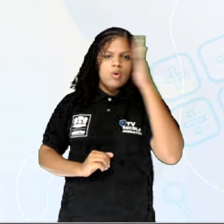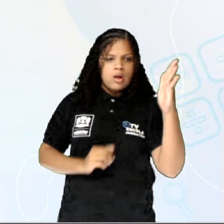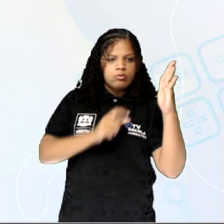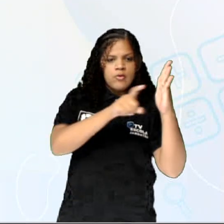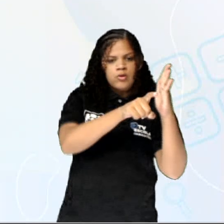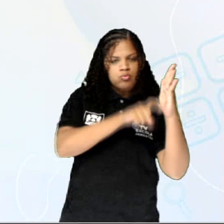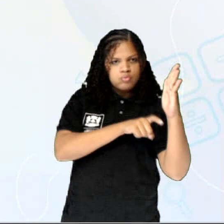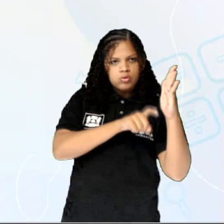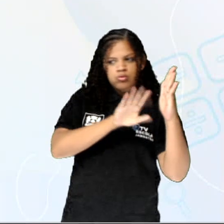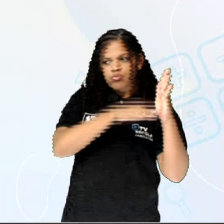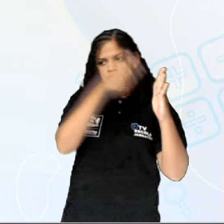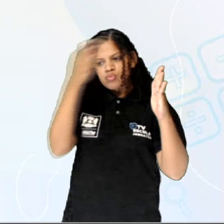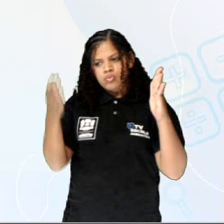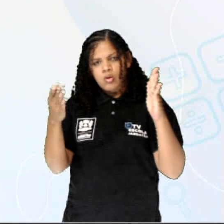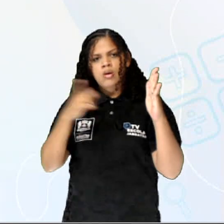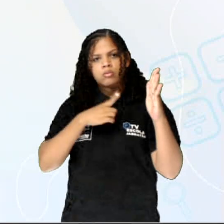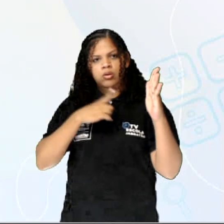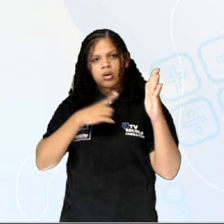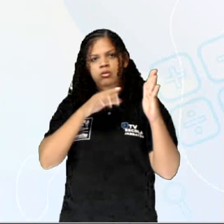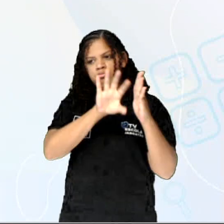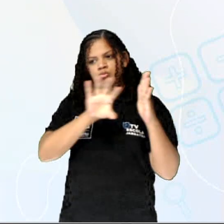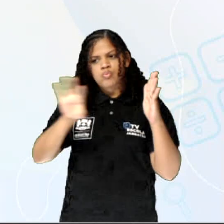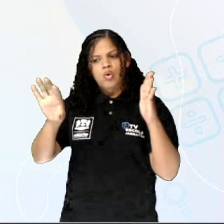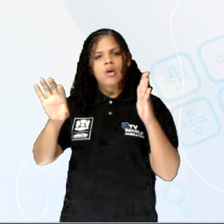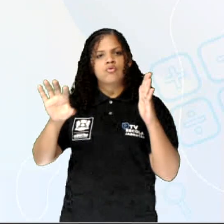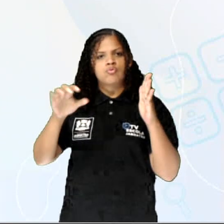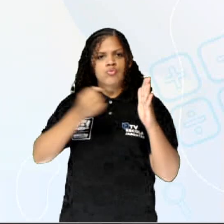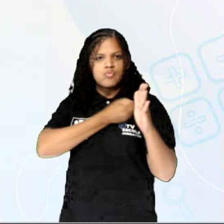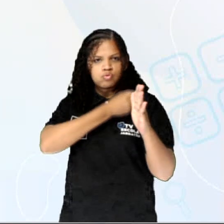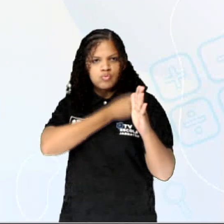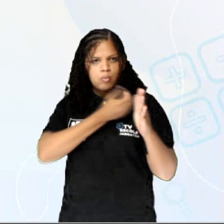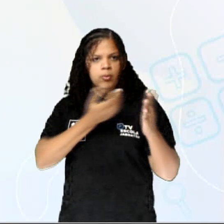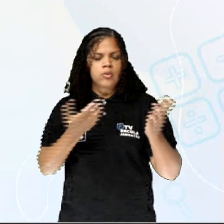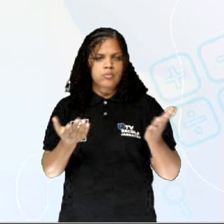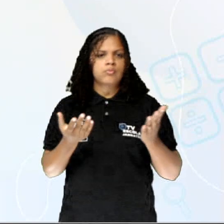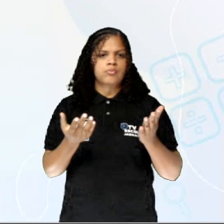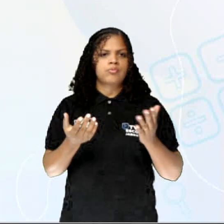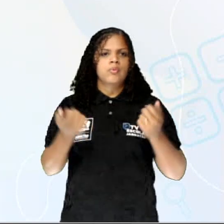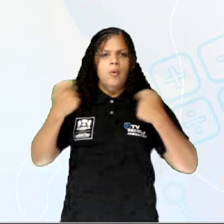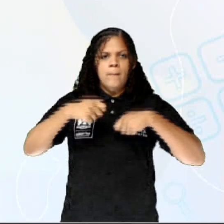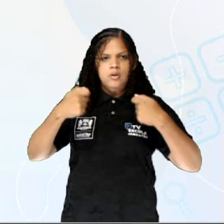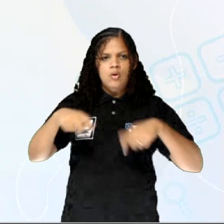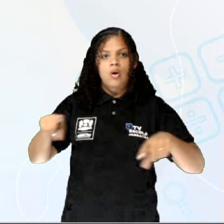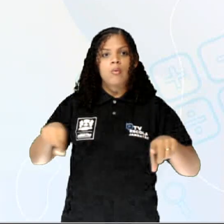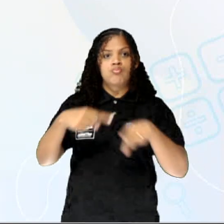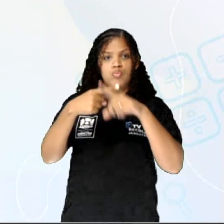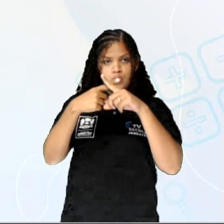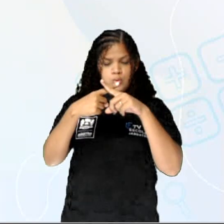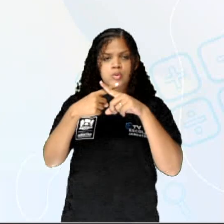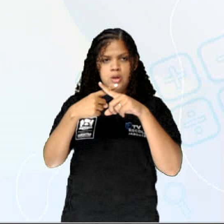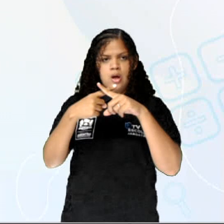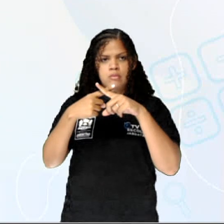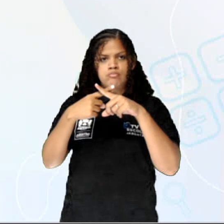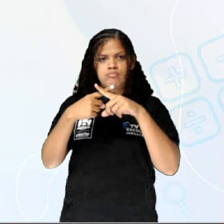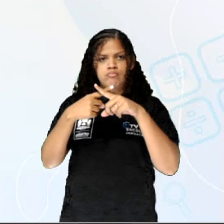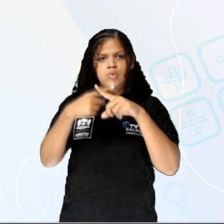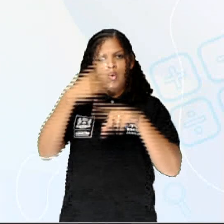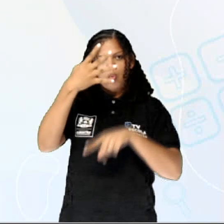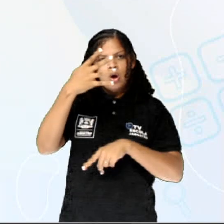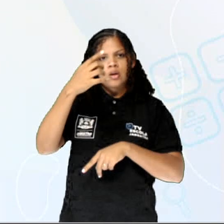vai ser maior. Então, quanto mais dias, maior vai ser o valor da cobrança lá da pousada. Então,